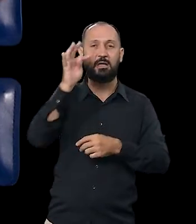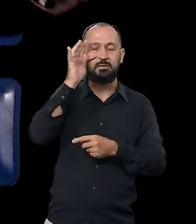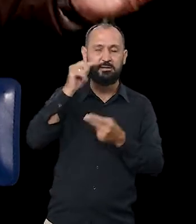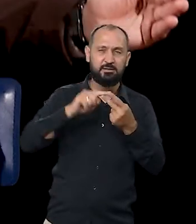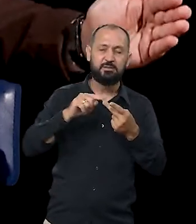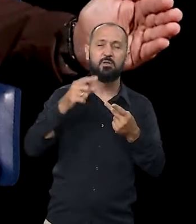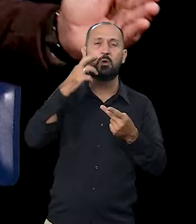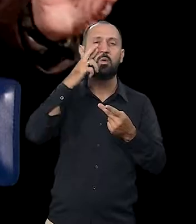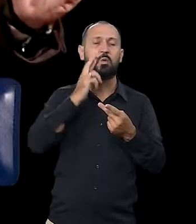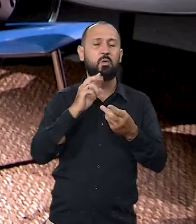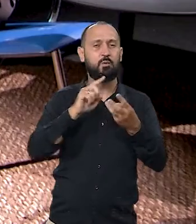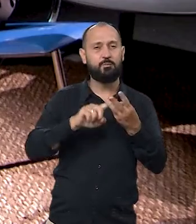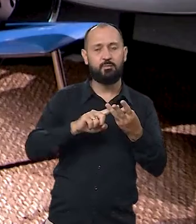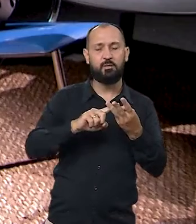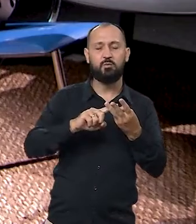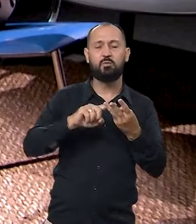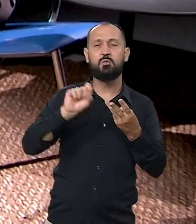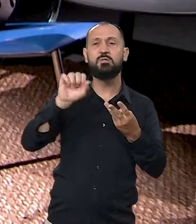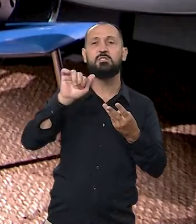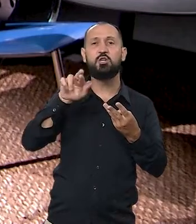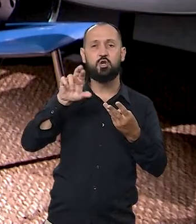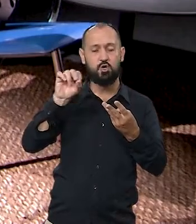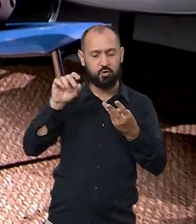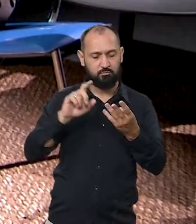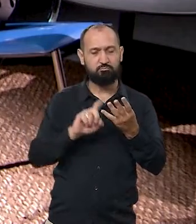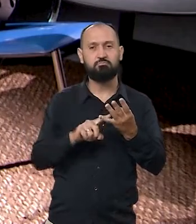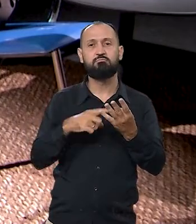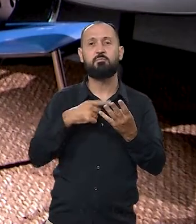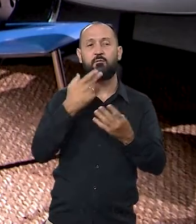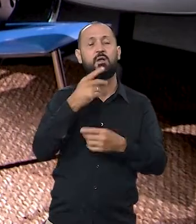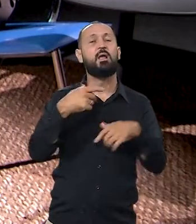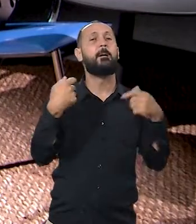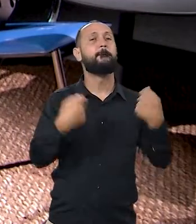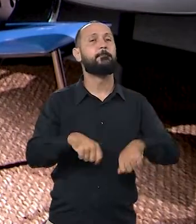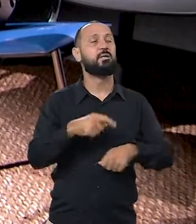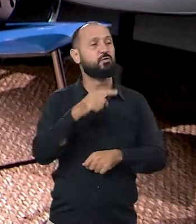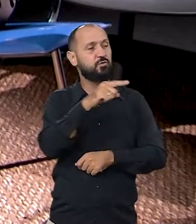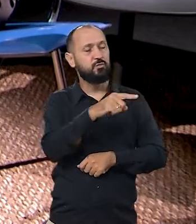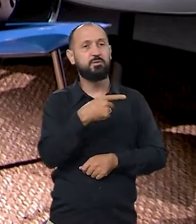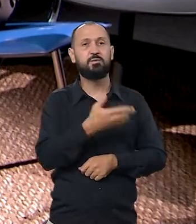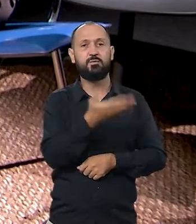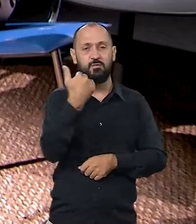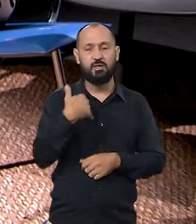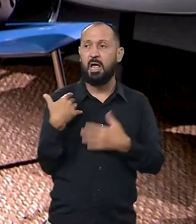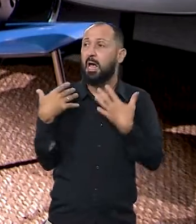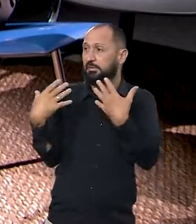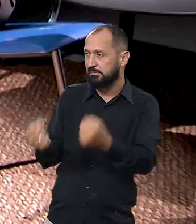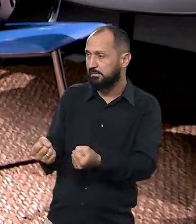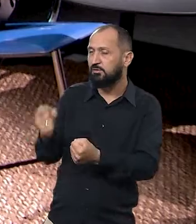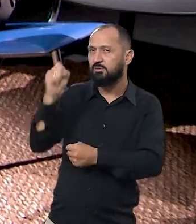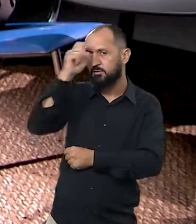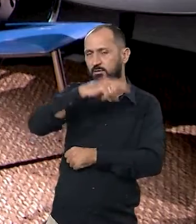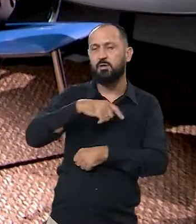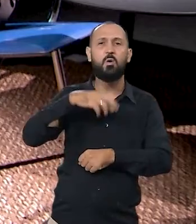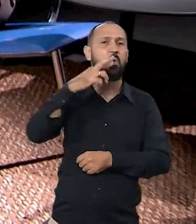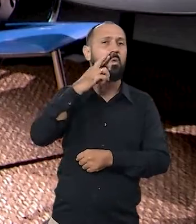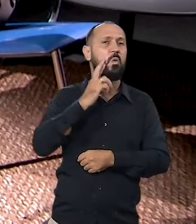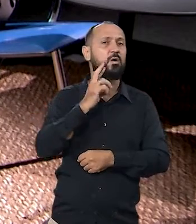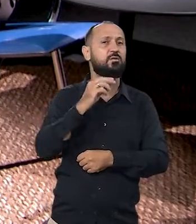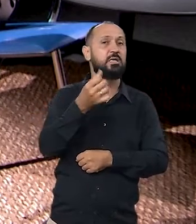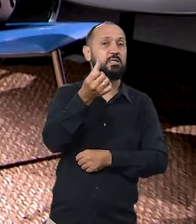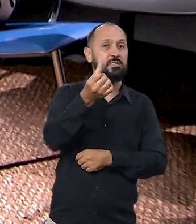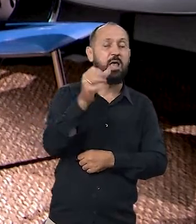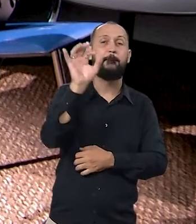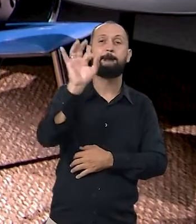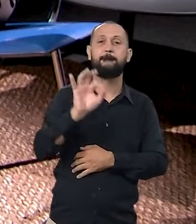Rido, estava o Sérgio de Paula, e aí, olha, nós precisamos de você. Aceitei o desafio. O Rido, naquele momento, tinha